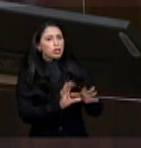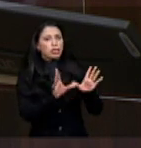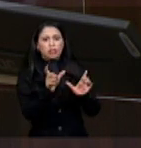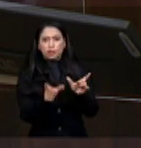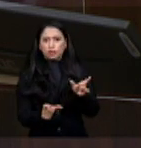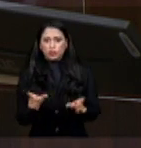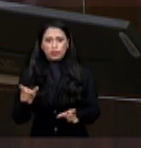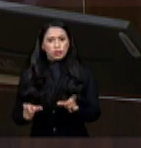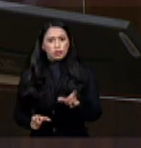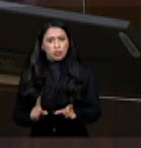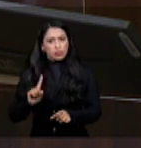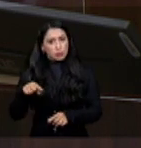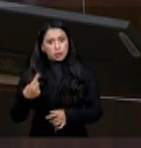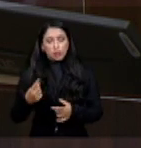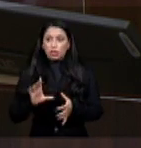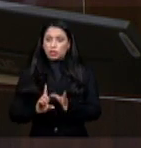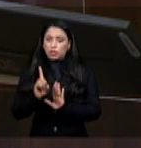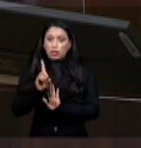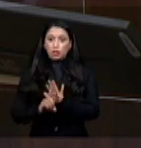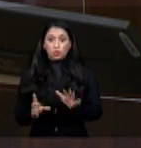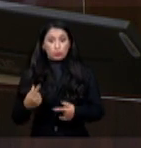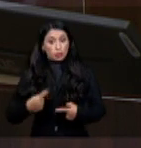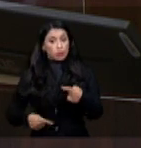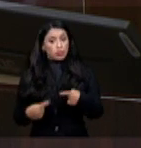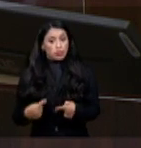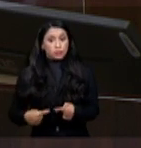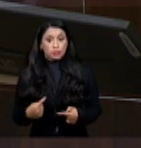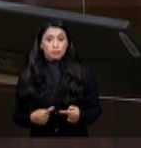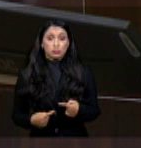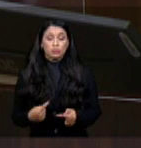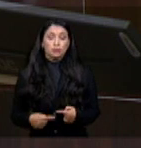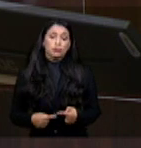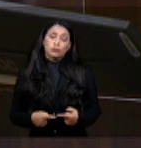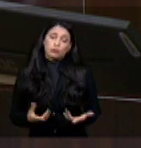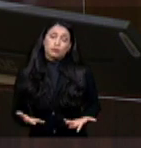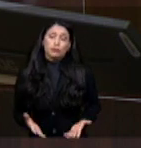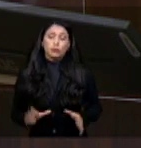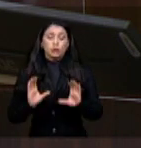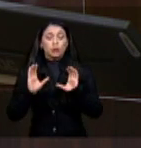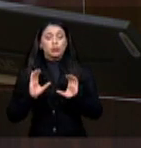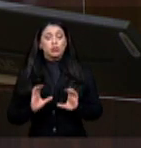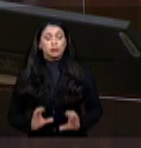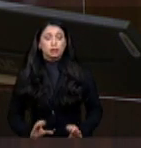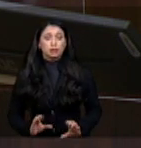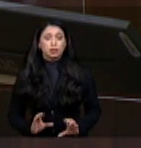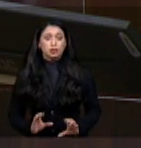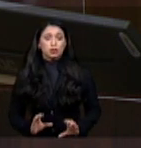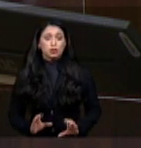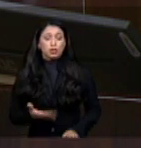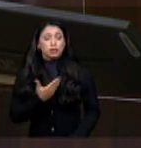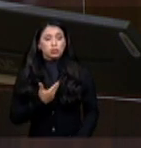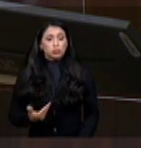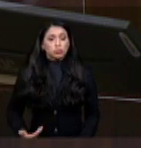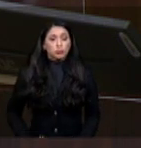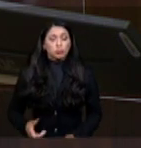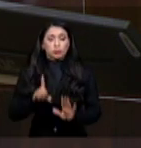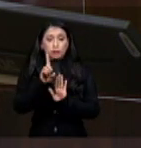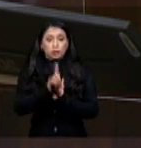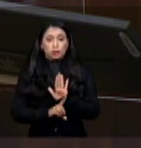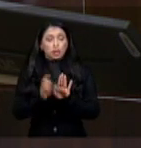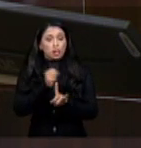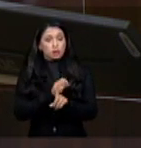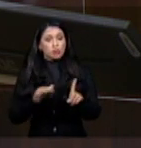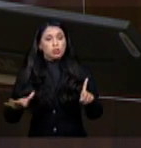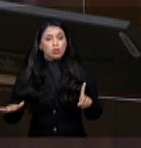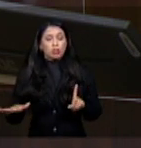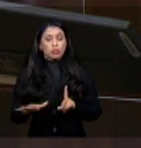seguintes pelos direitos políticos dedicados a participação dos cidadãos nos negócios públicos e por último direitos sociais